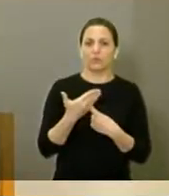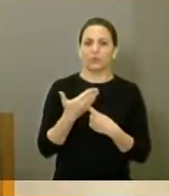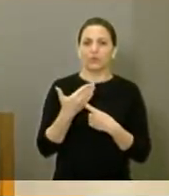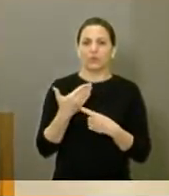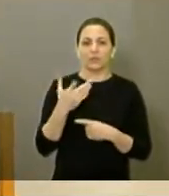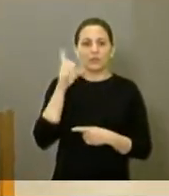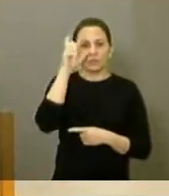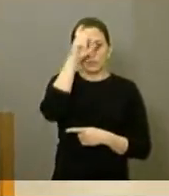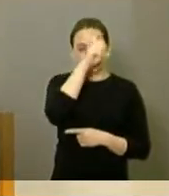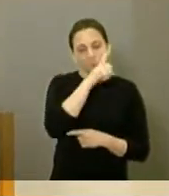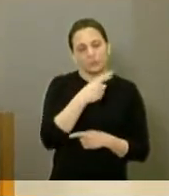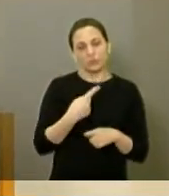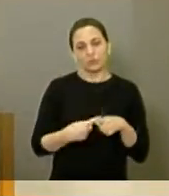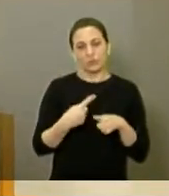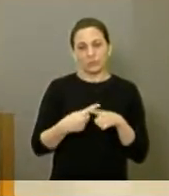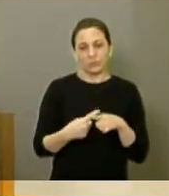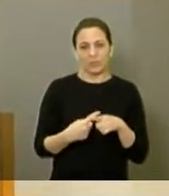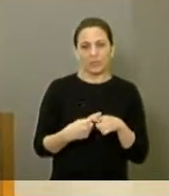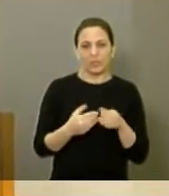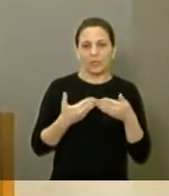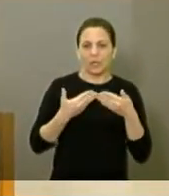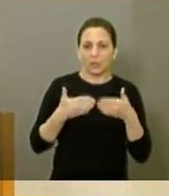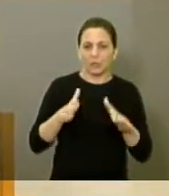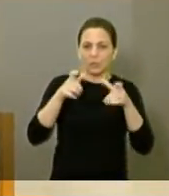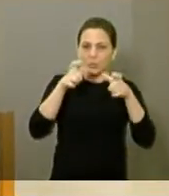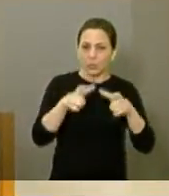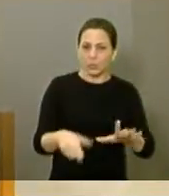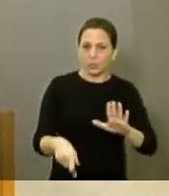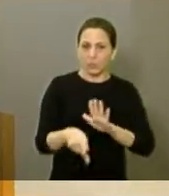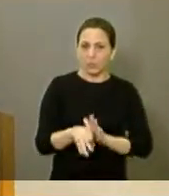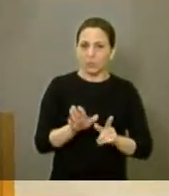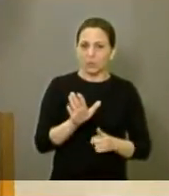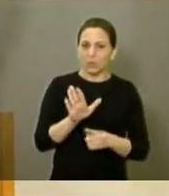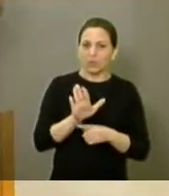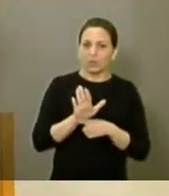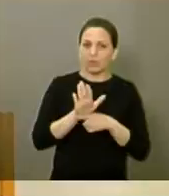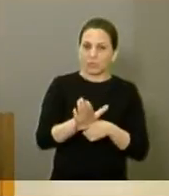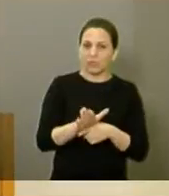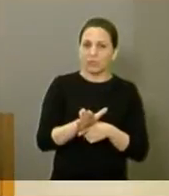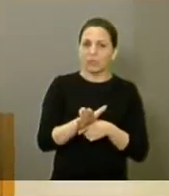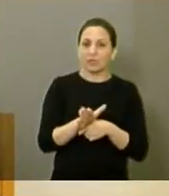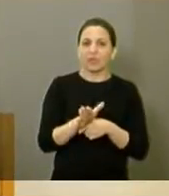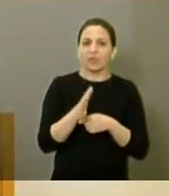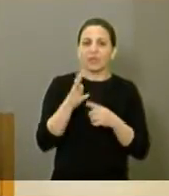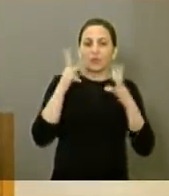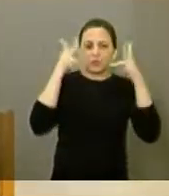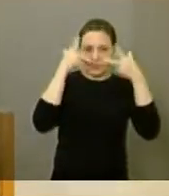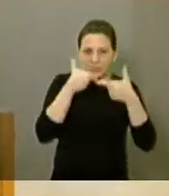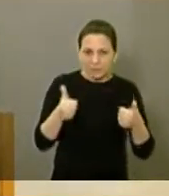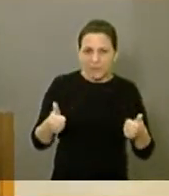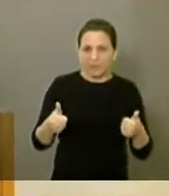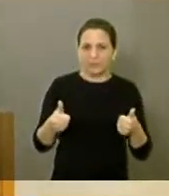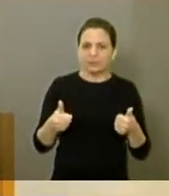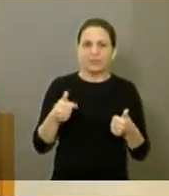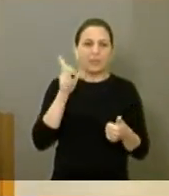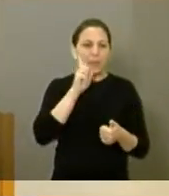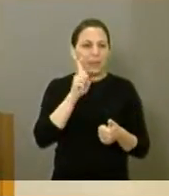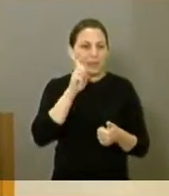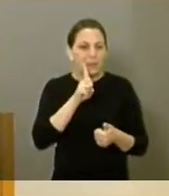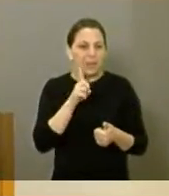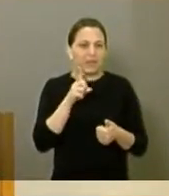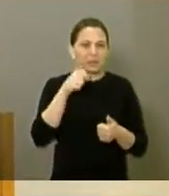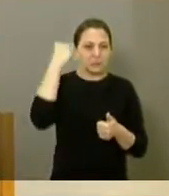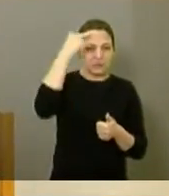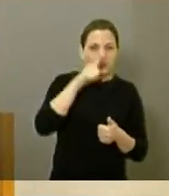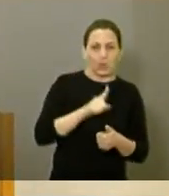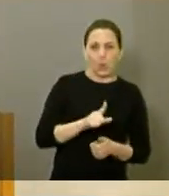quando nós abrimos o ambulatório começou a vinda de várias cidades da região américas santa luz rincão de mais